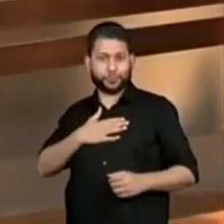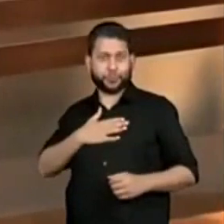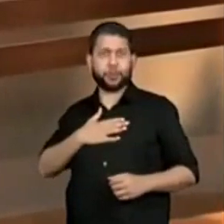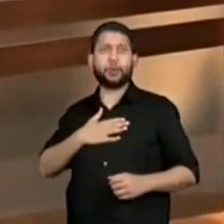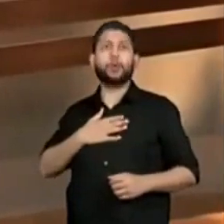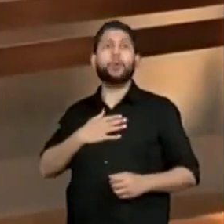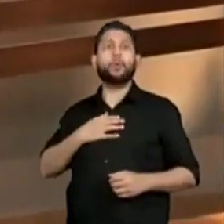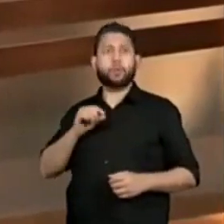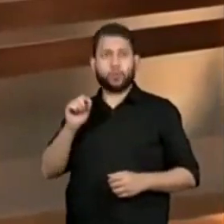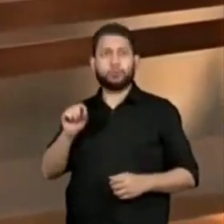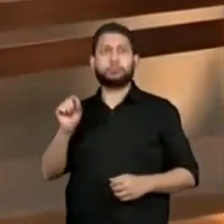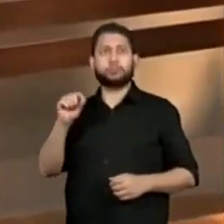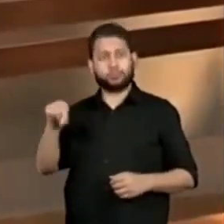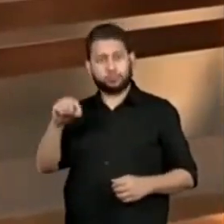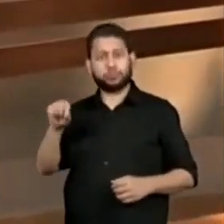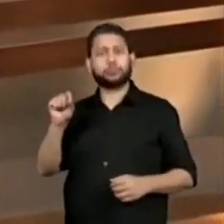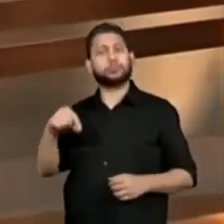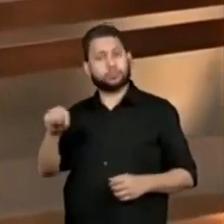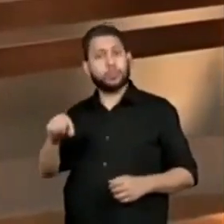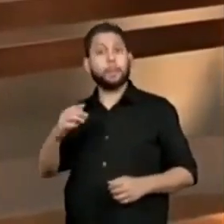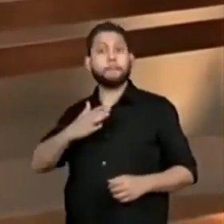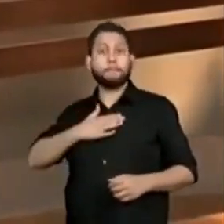os fosse aqui ó